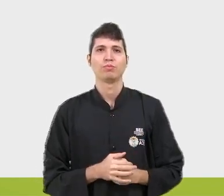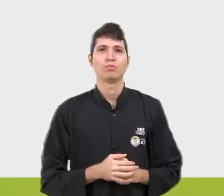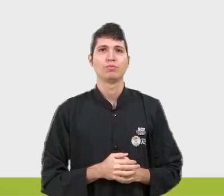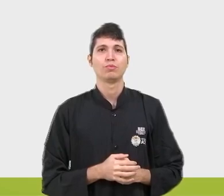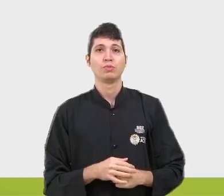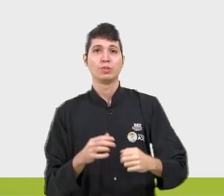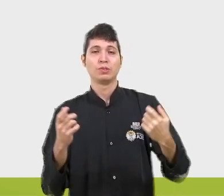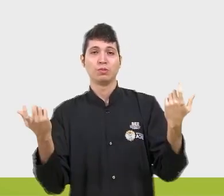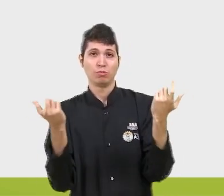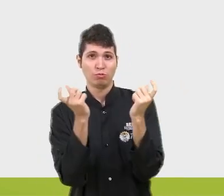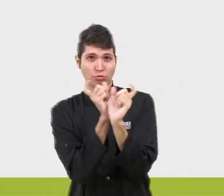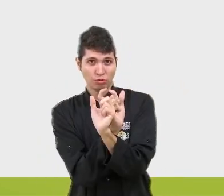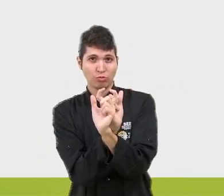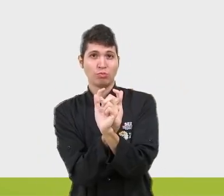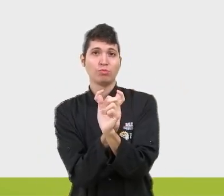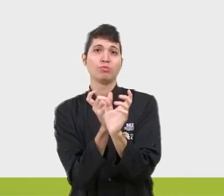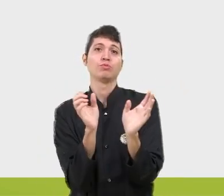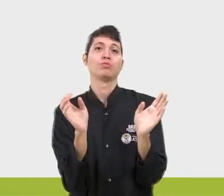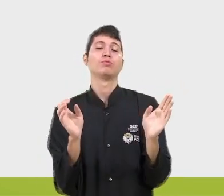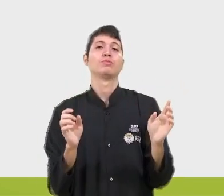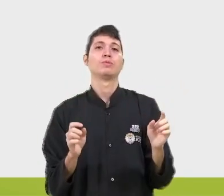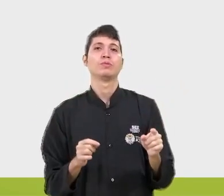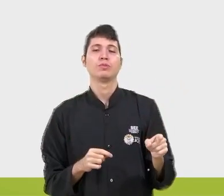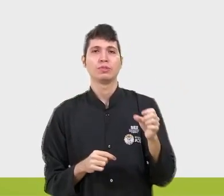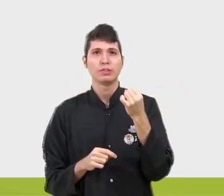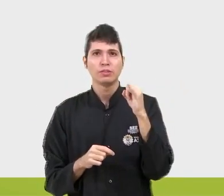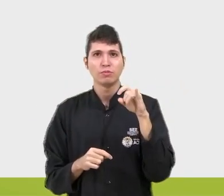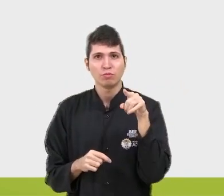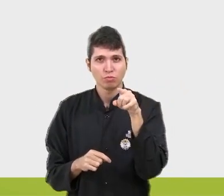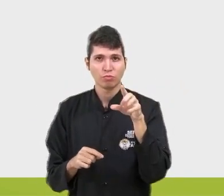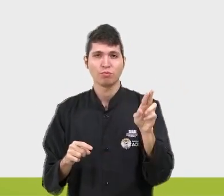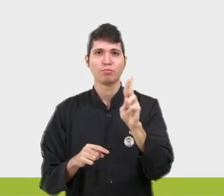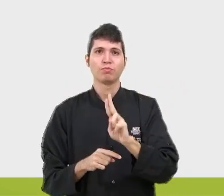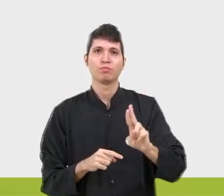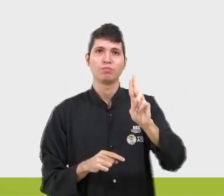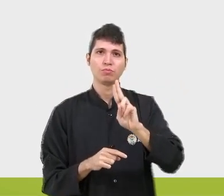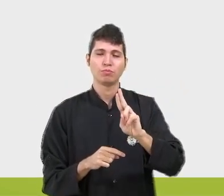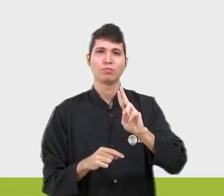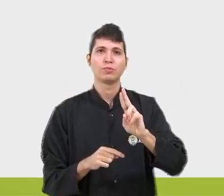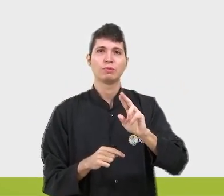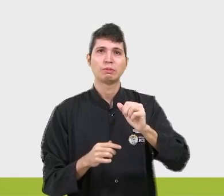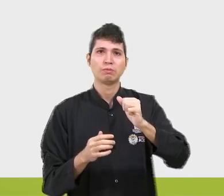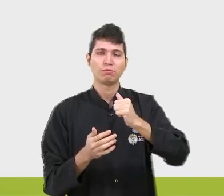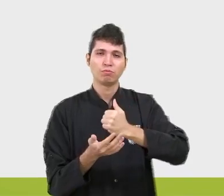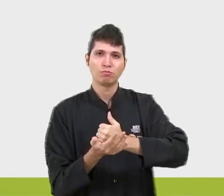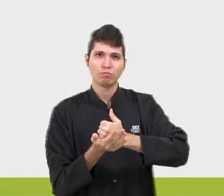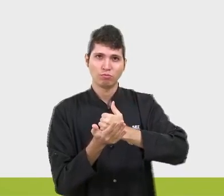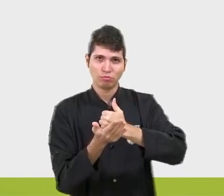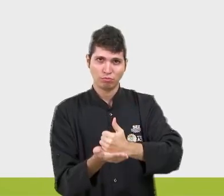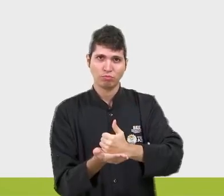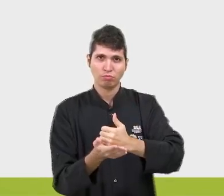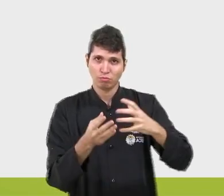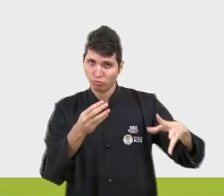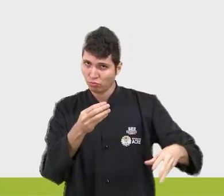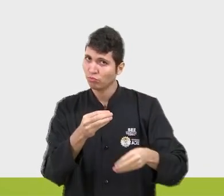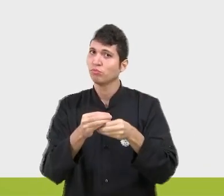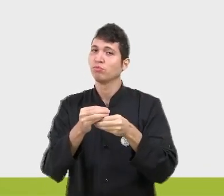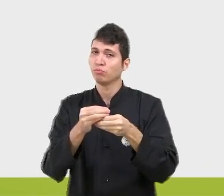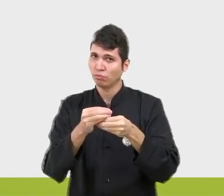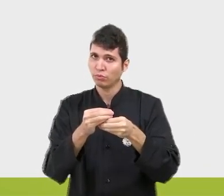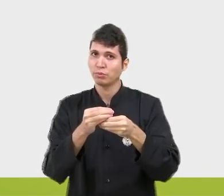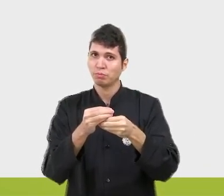Quando você utiliza sinônimos, você está auxiliando para ganhar pontuação